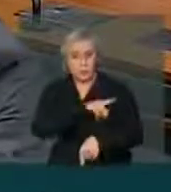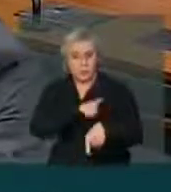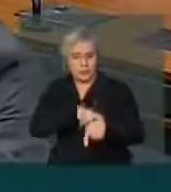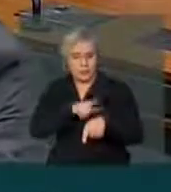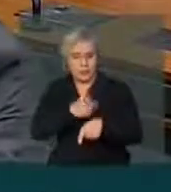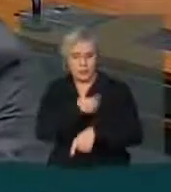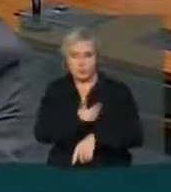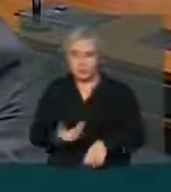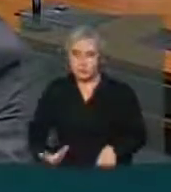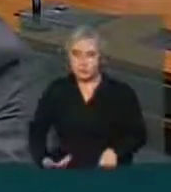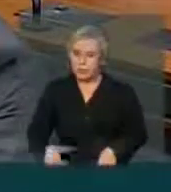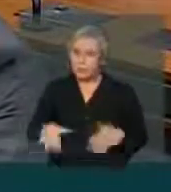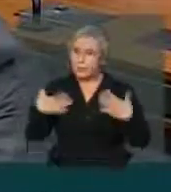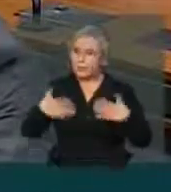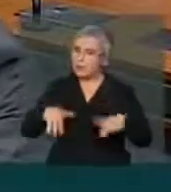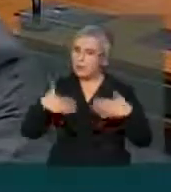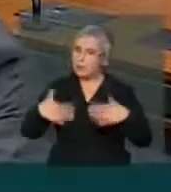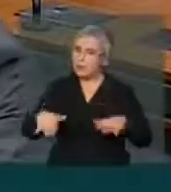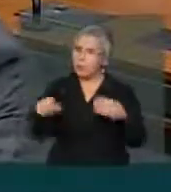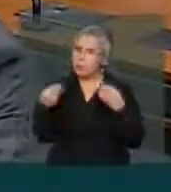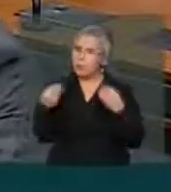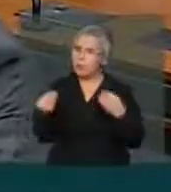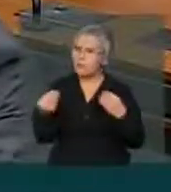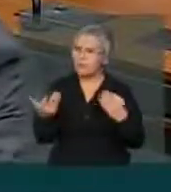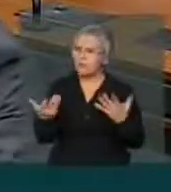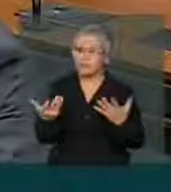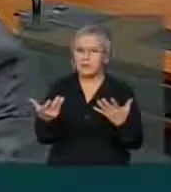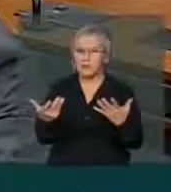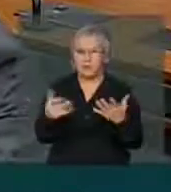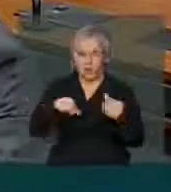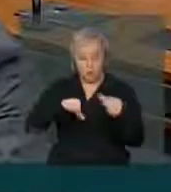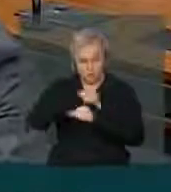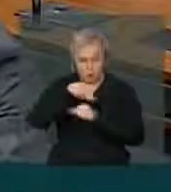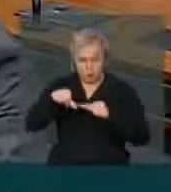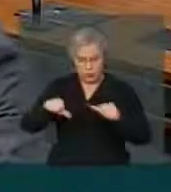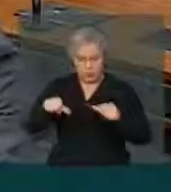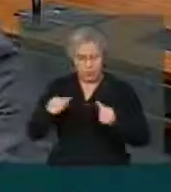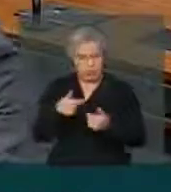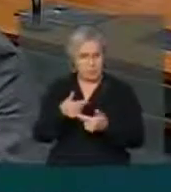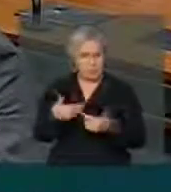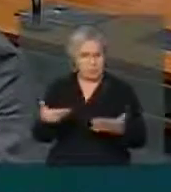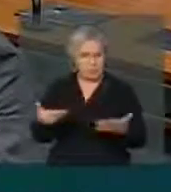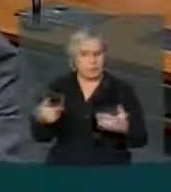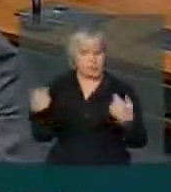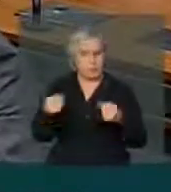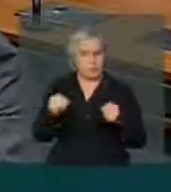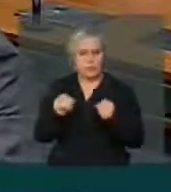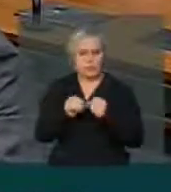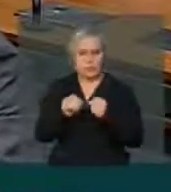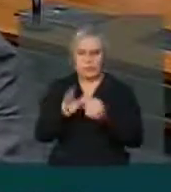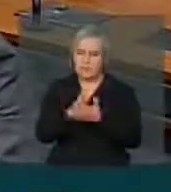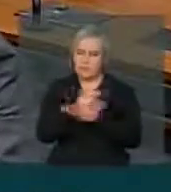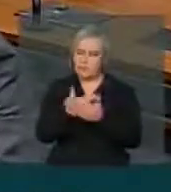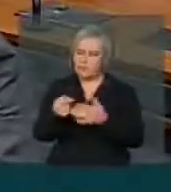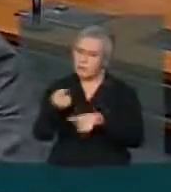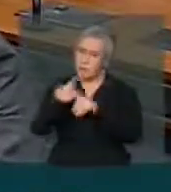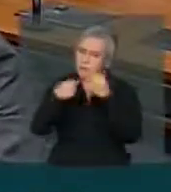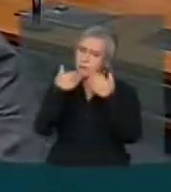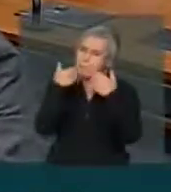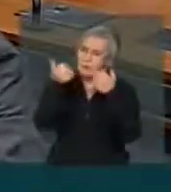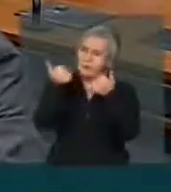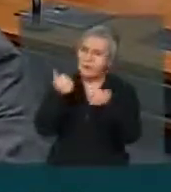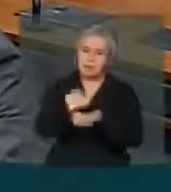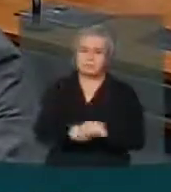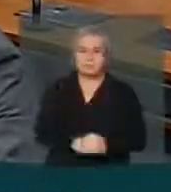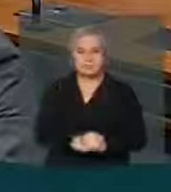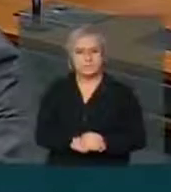tempo. A gente não teria como alterar, fazer alguma coisa que efetivamente evoluísse, ministro.